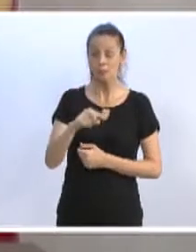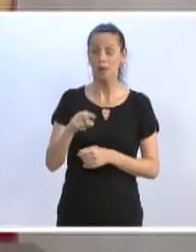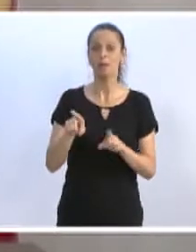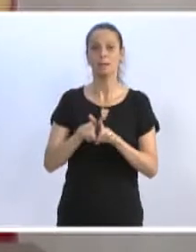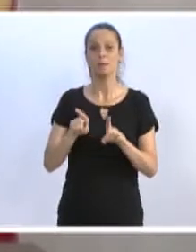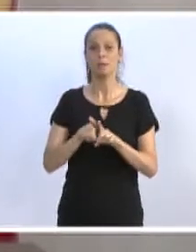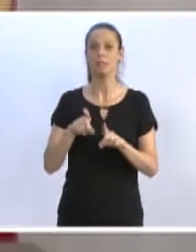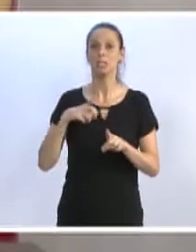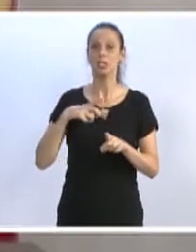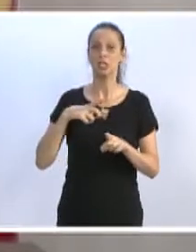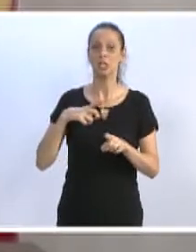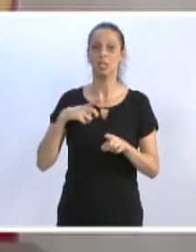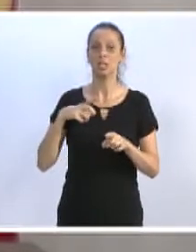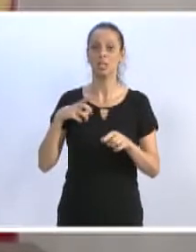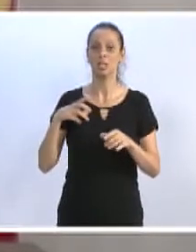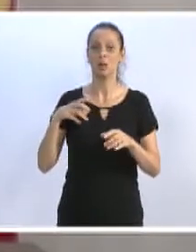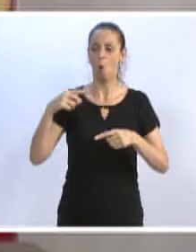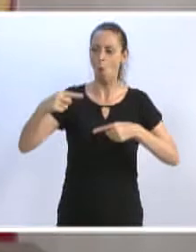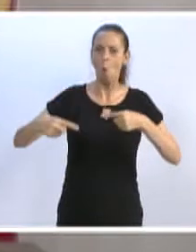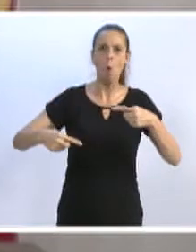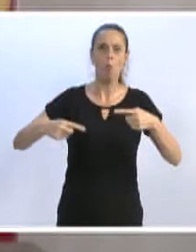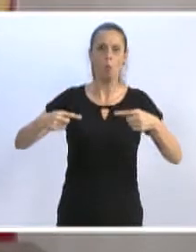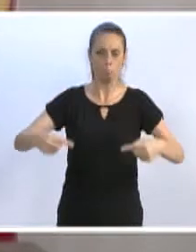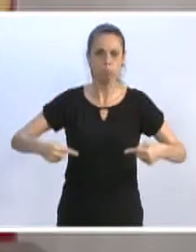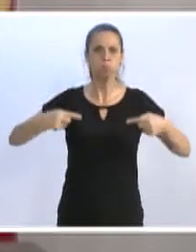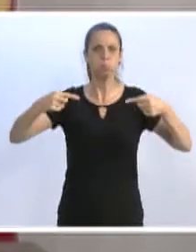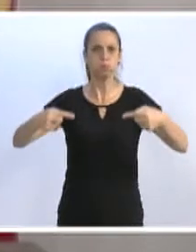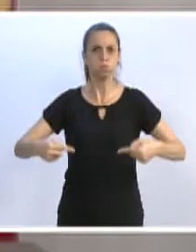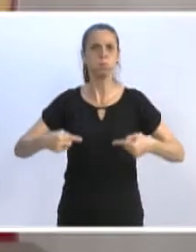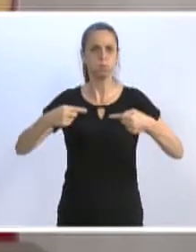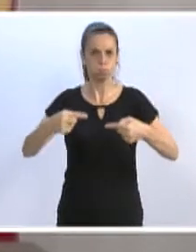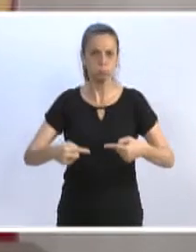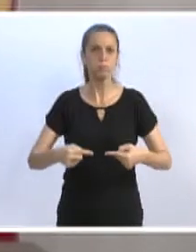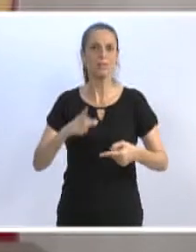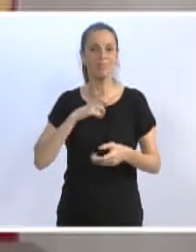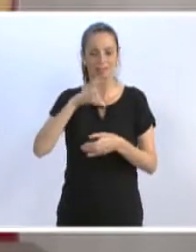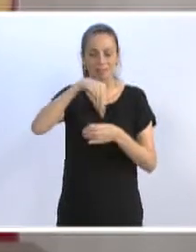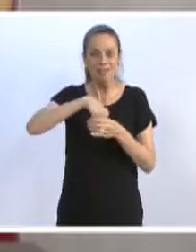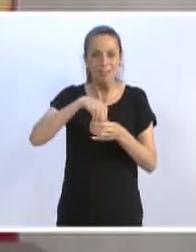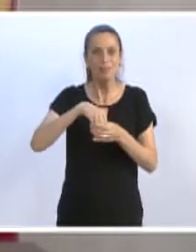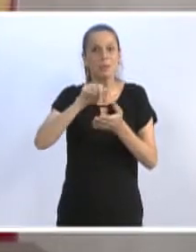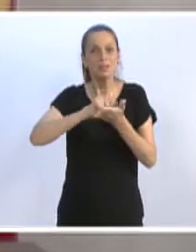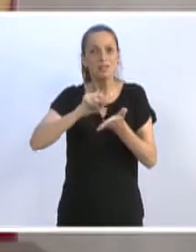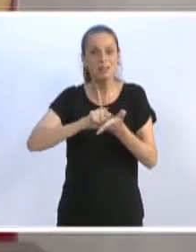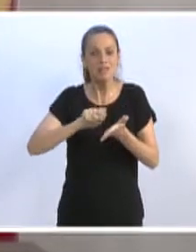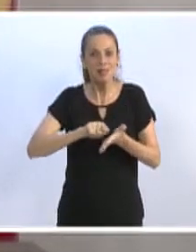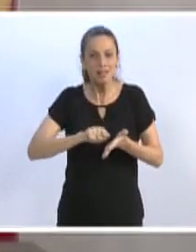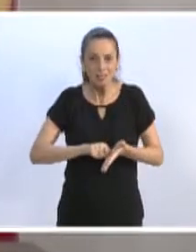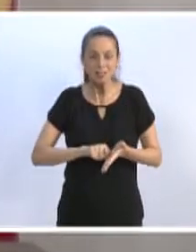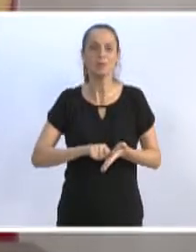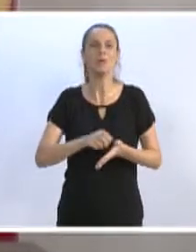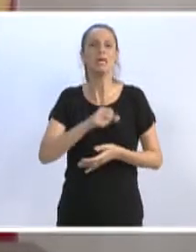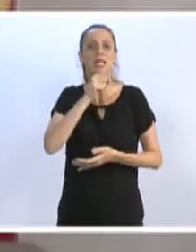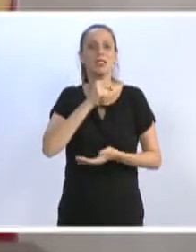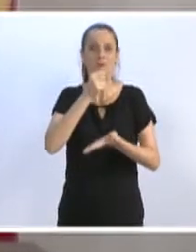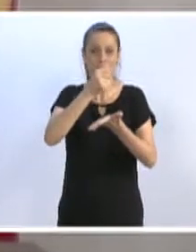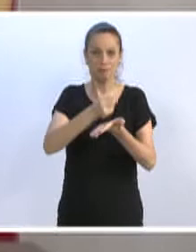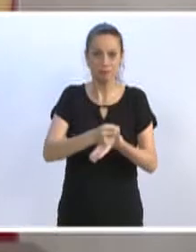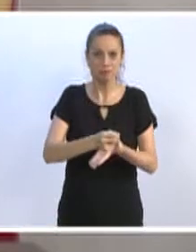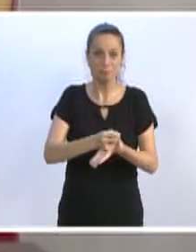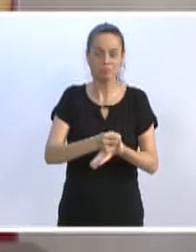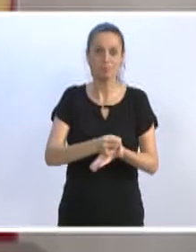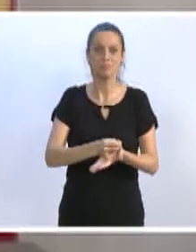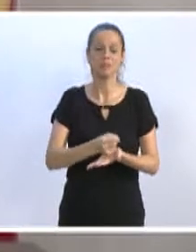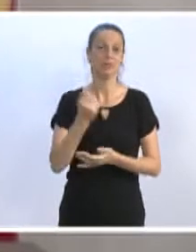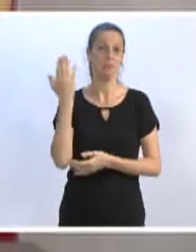rolos em Qumran demonstrou que o Antigo Testamento que nós temos hoje, que vieram